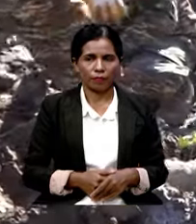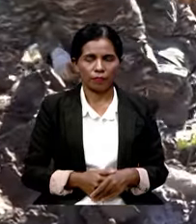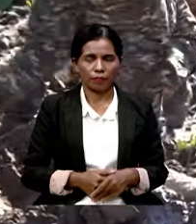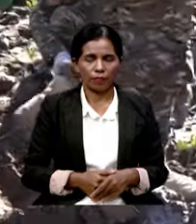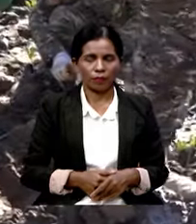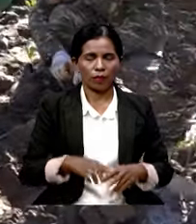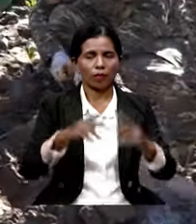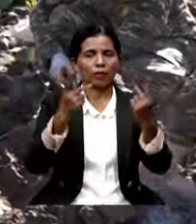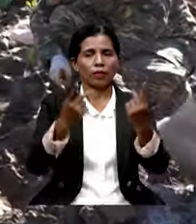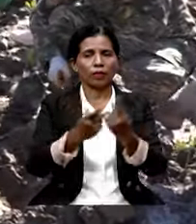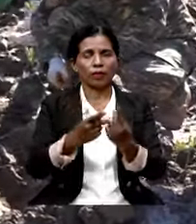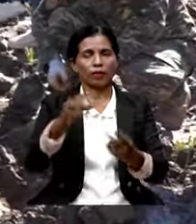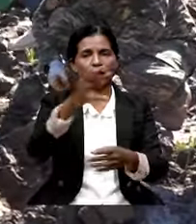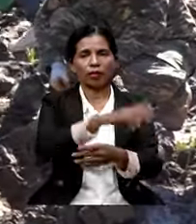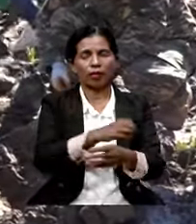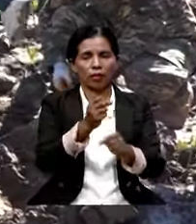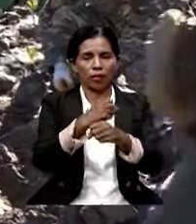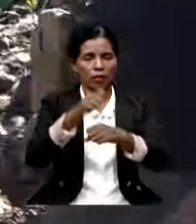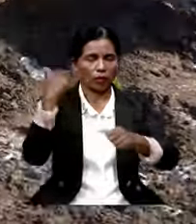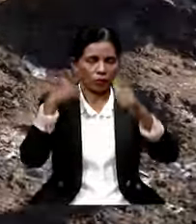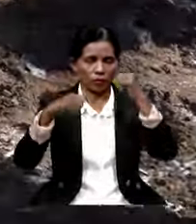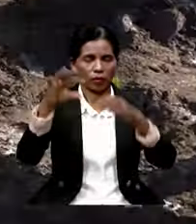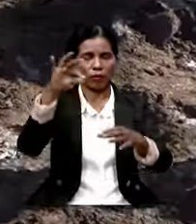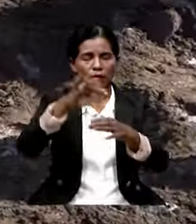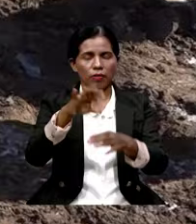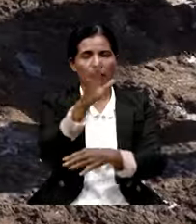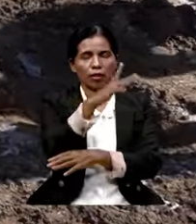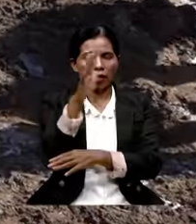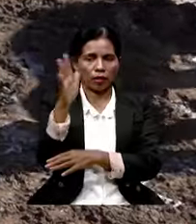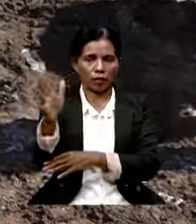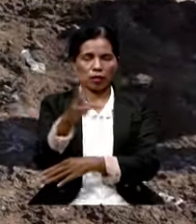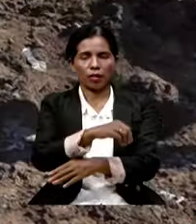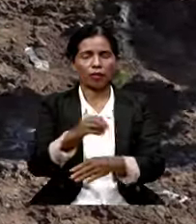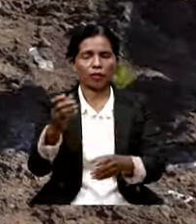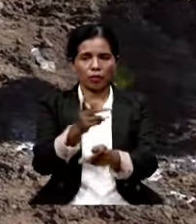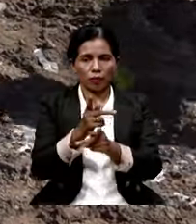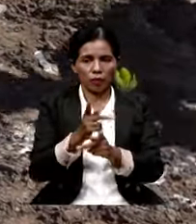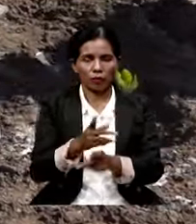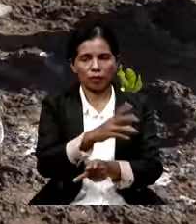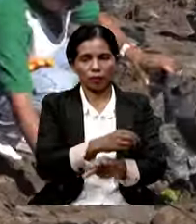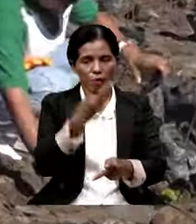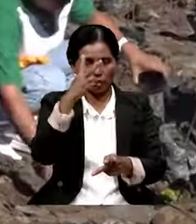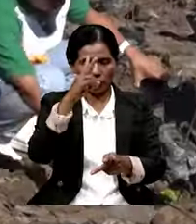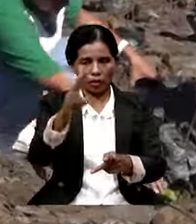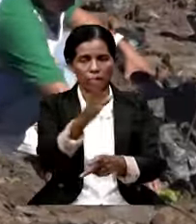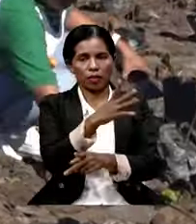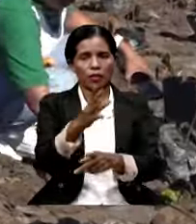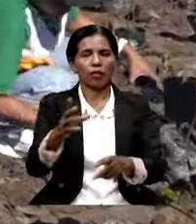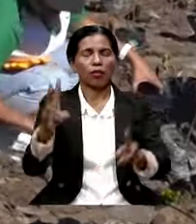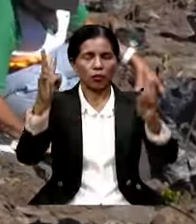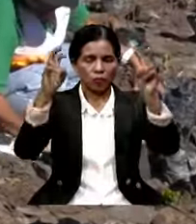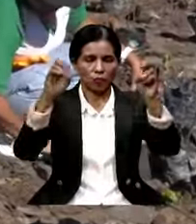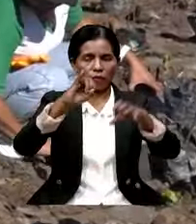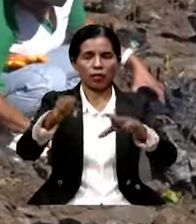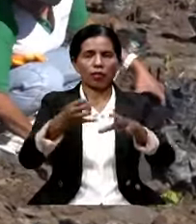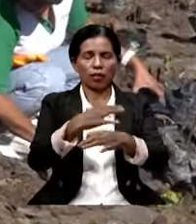Fundação Conservação Flora Fauna halau atividade Kudai Parapauan ho objetivo atu protese no conserva floresta ho tema geral